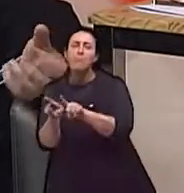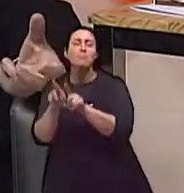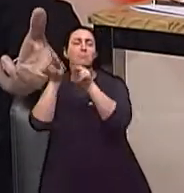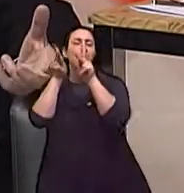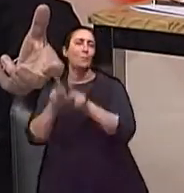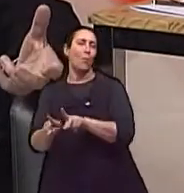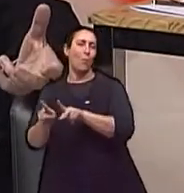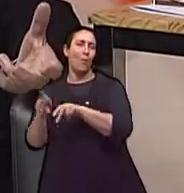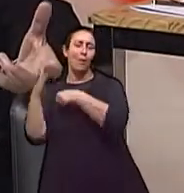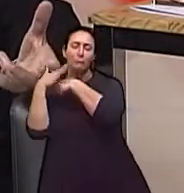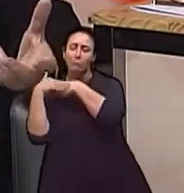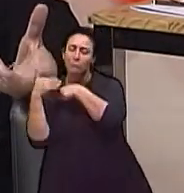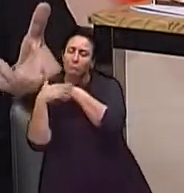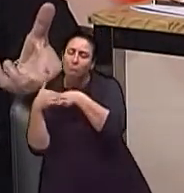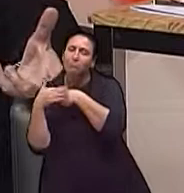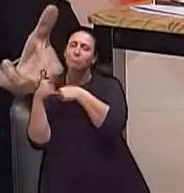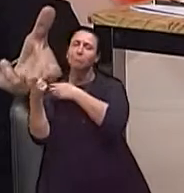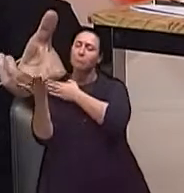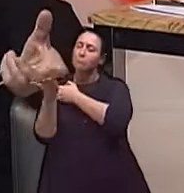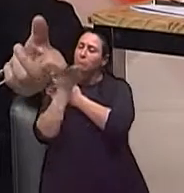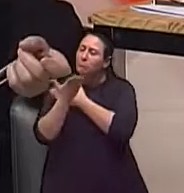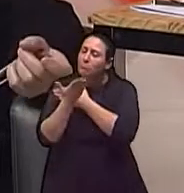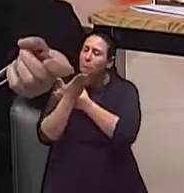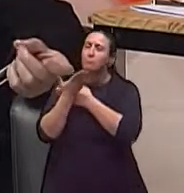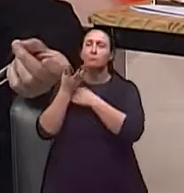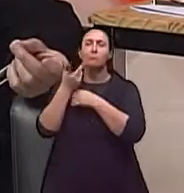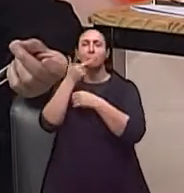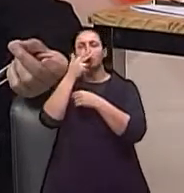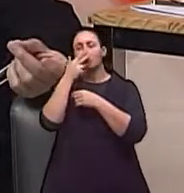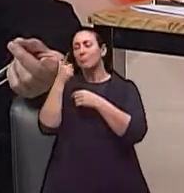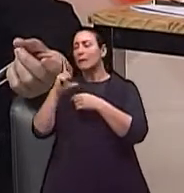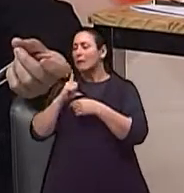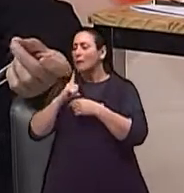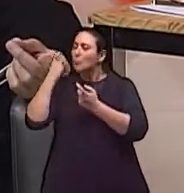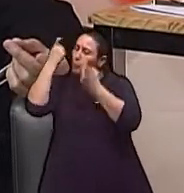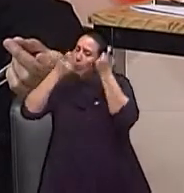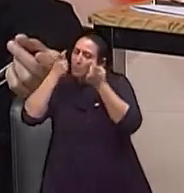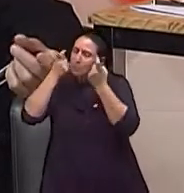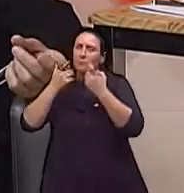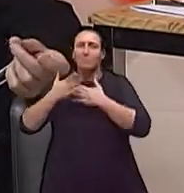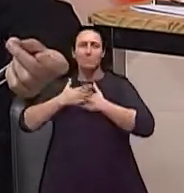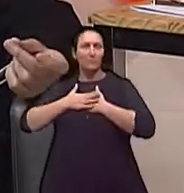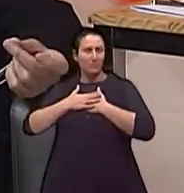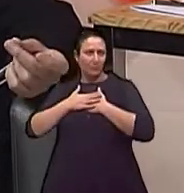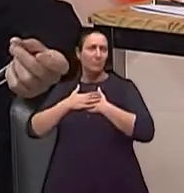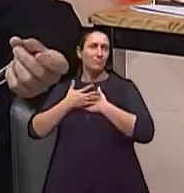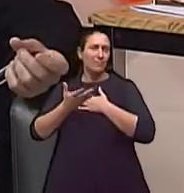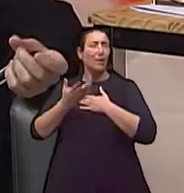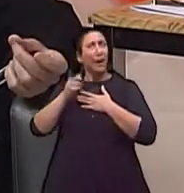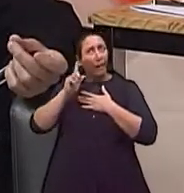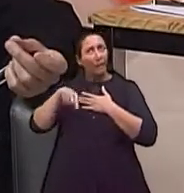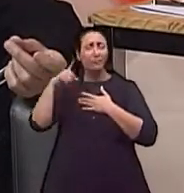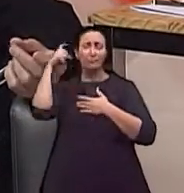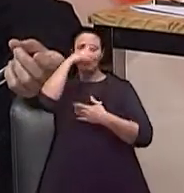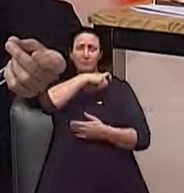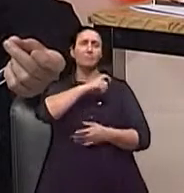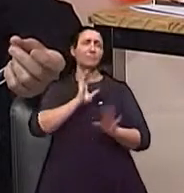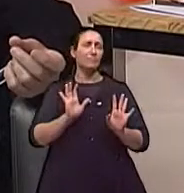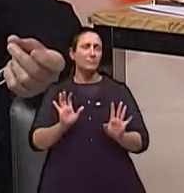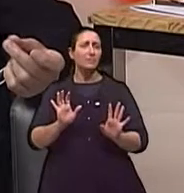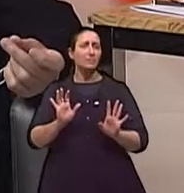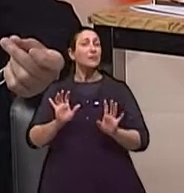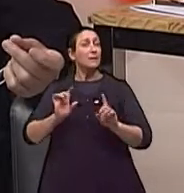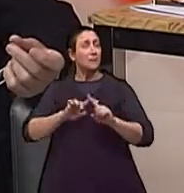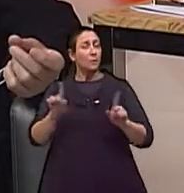a gente investiu e possa contar no nosso envelhecimento vai ser um bastante difícil e nós estamos com uma